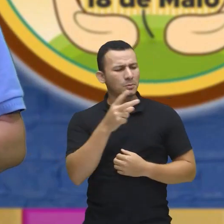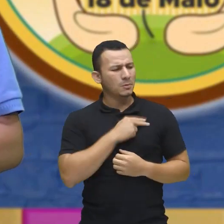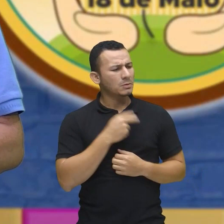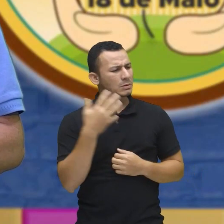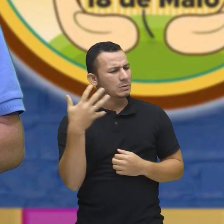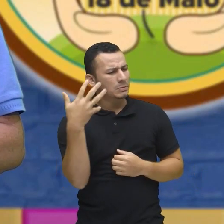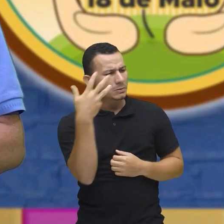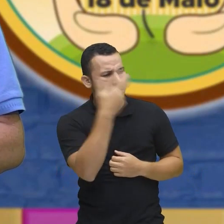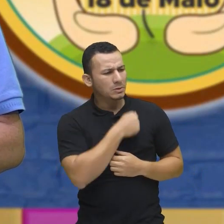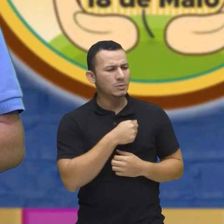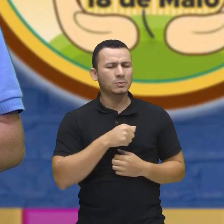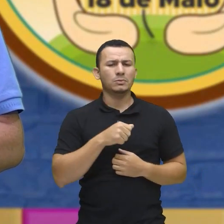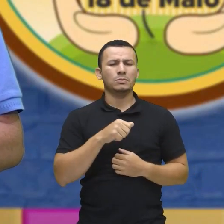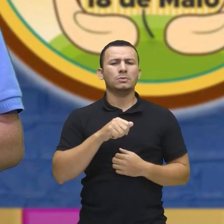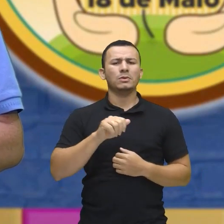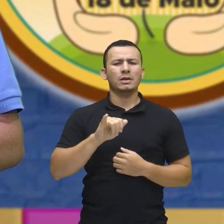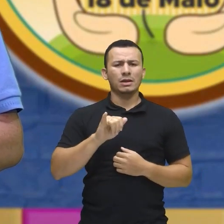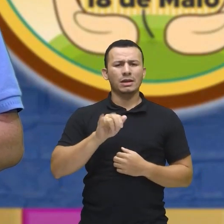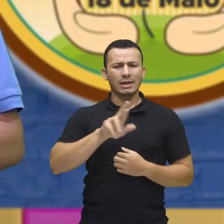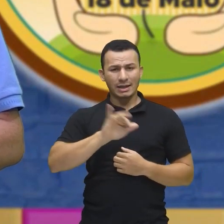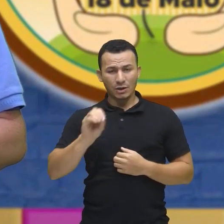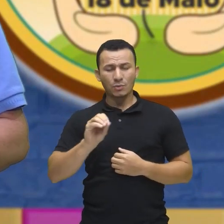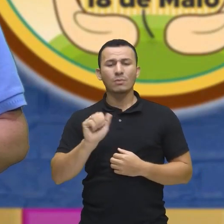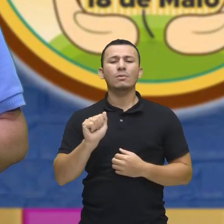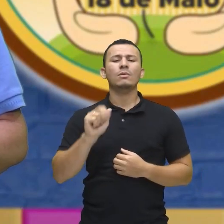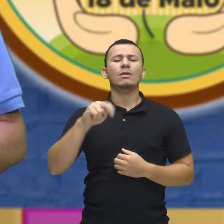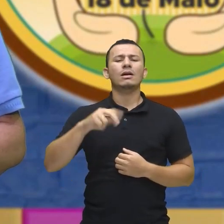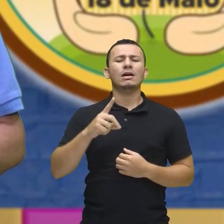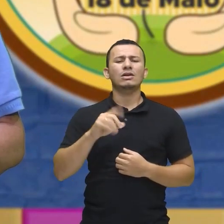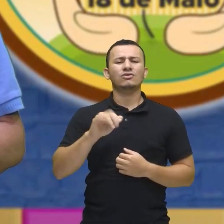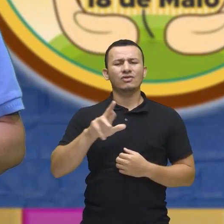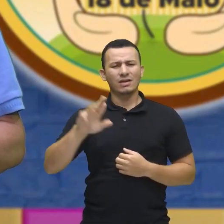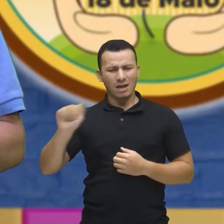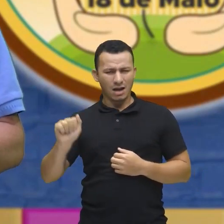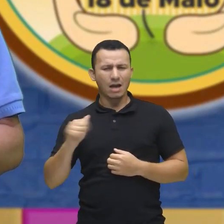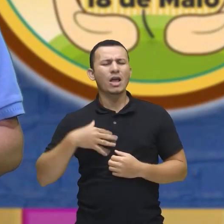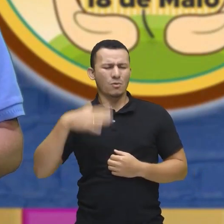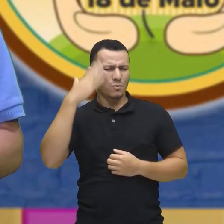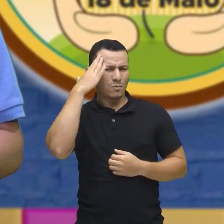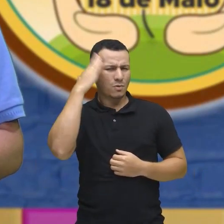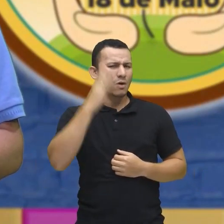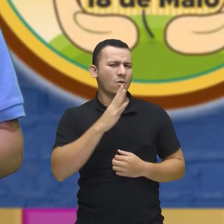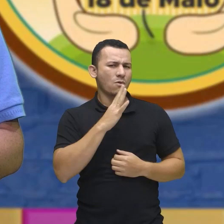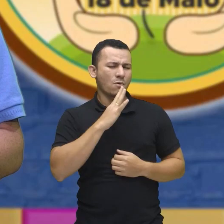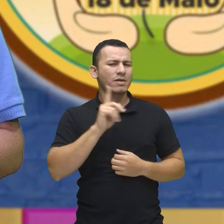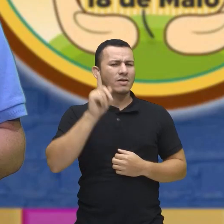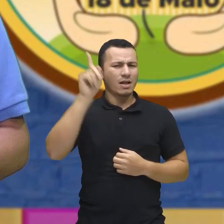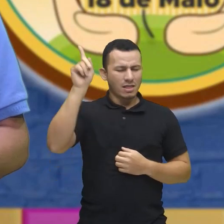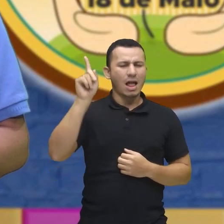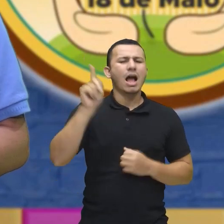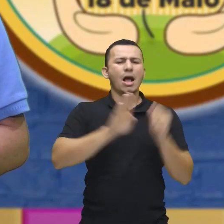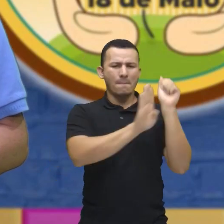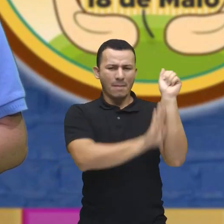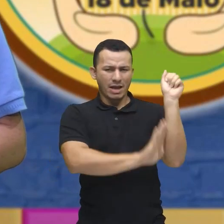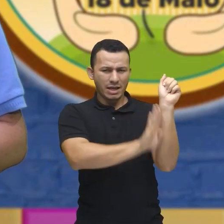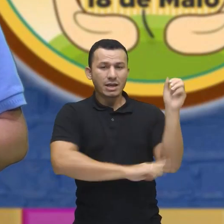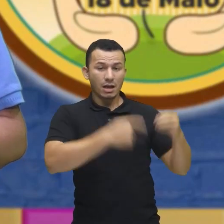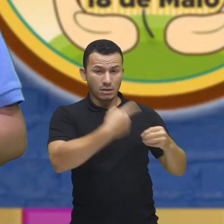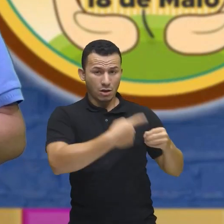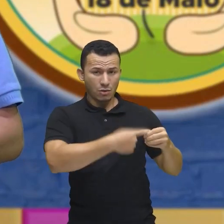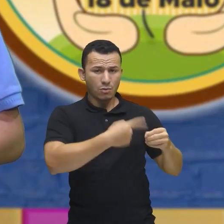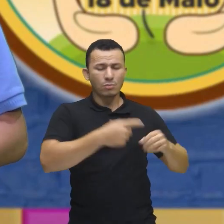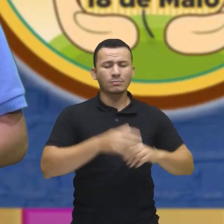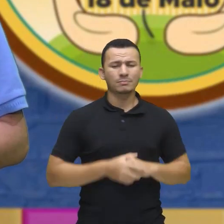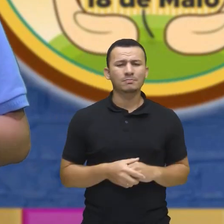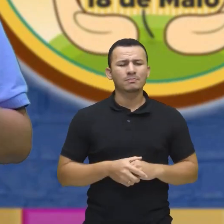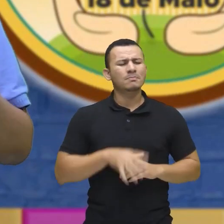Andirá. Aí eu, Rio Andirá. Eu sabia que o Rio Andirá ficava em Barreirinha. E aí ele falou, você sabe